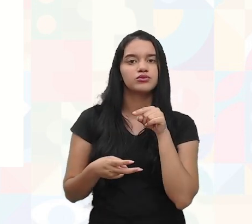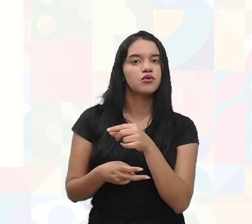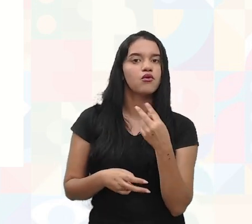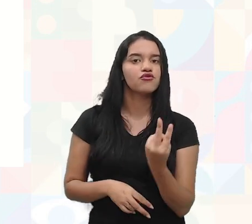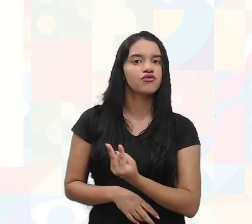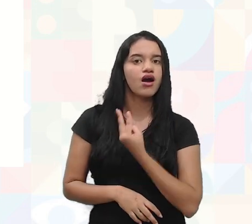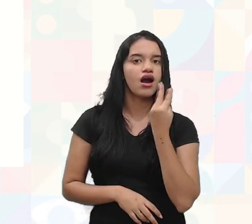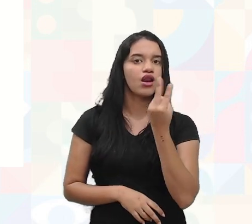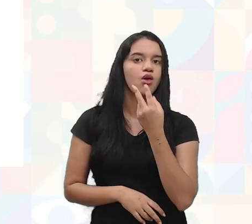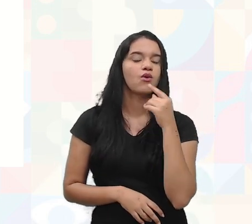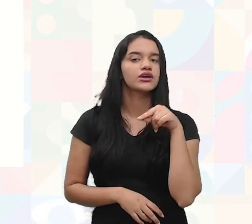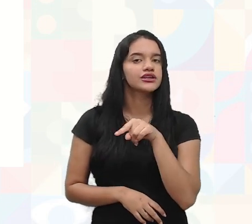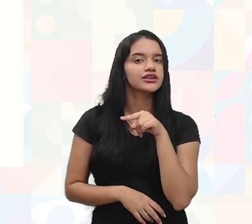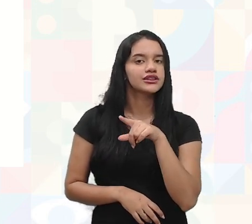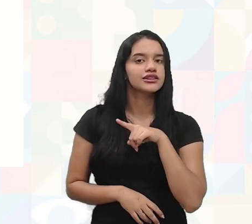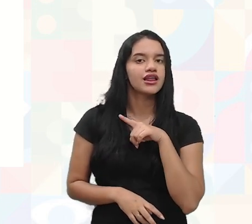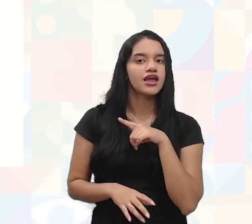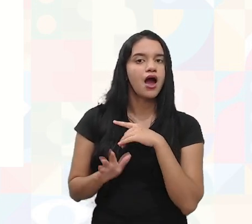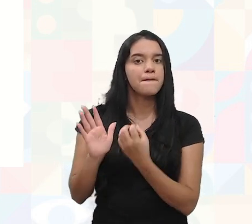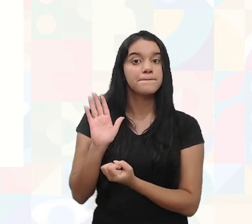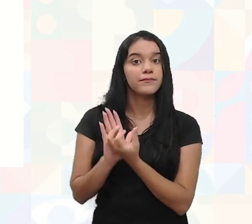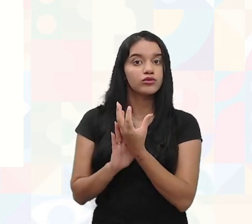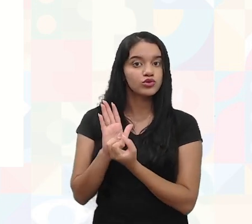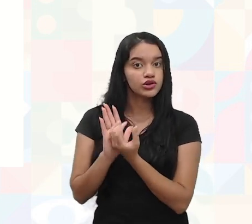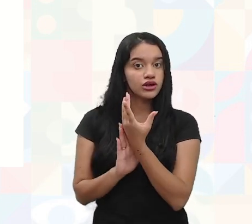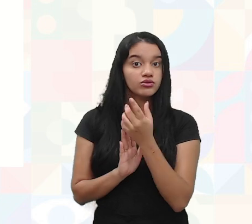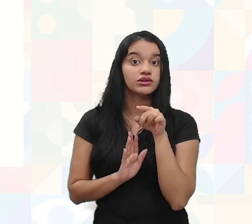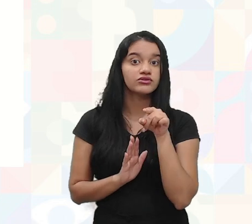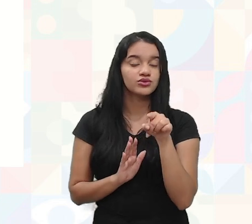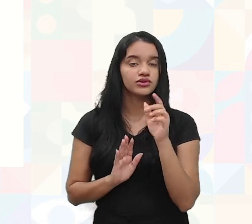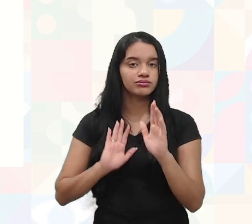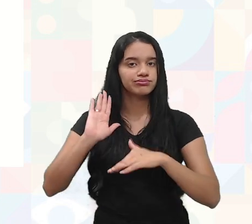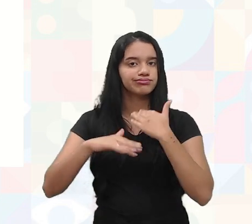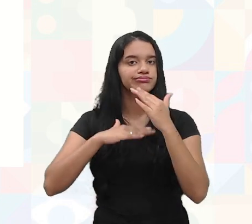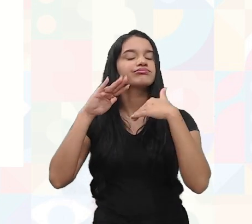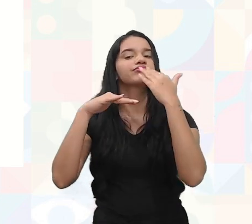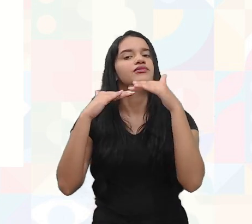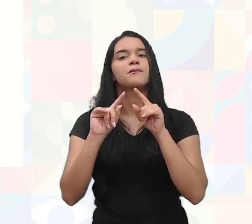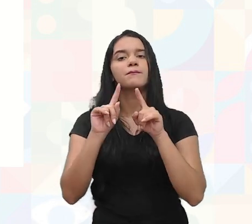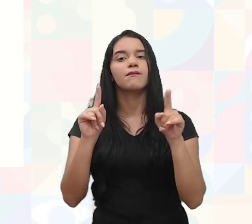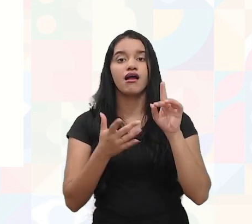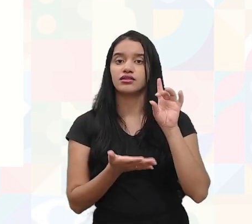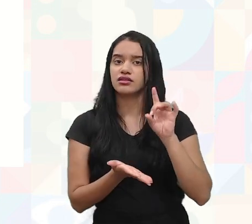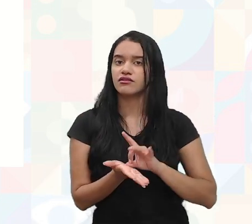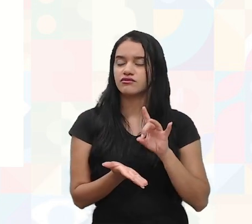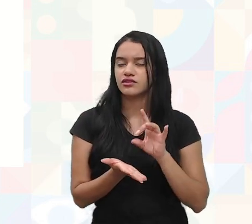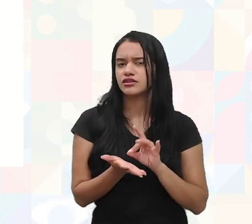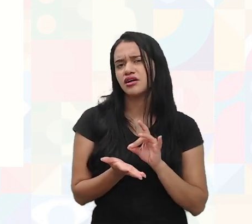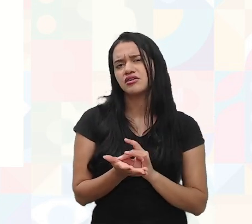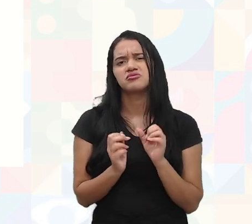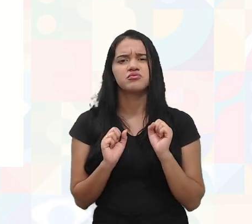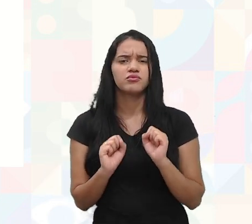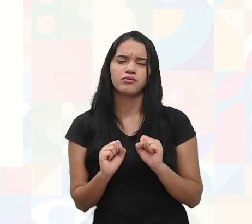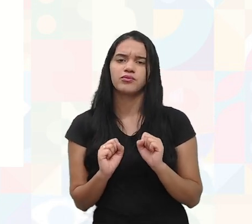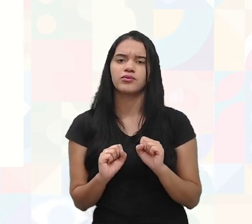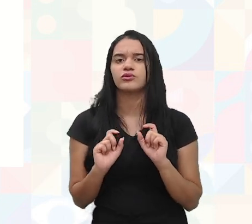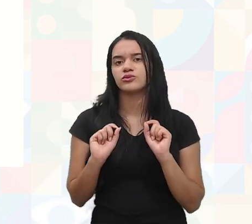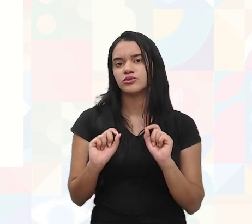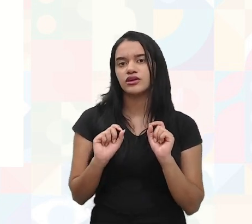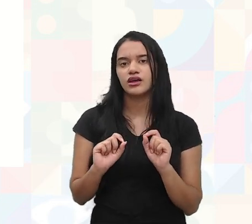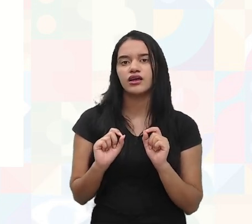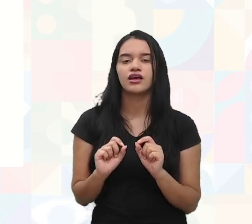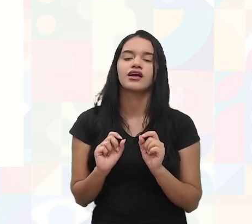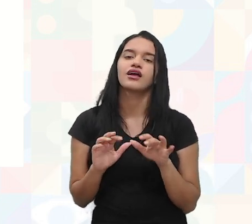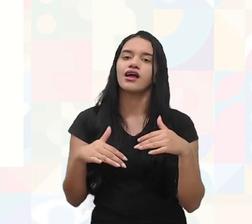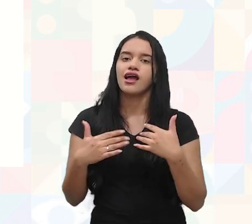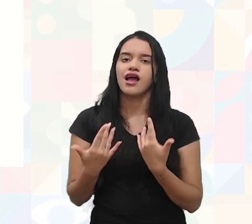que teve aquela produção que você desenvolveu. E, na realidade, você pode até ter levado muito tempo e